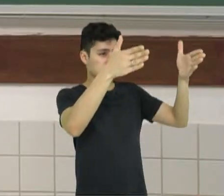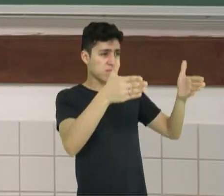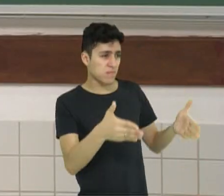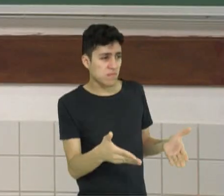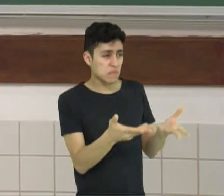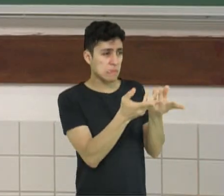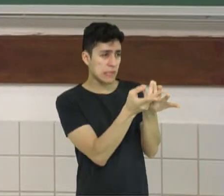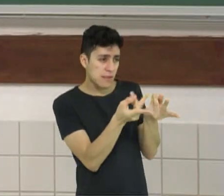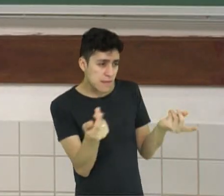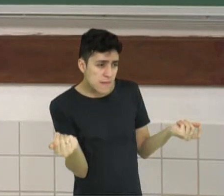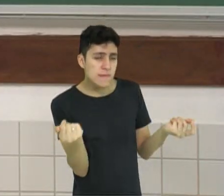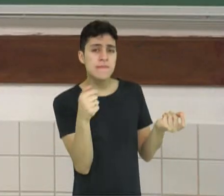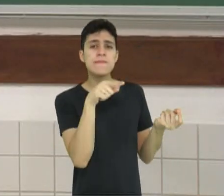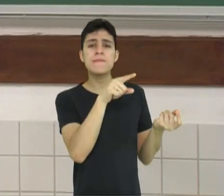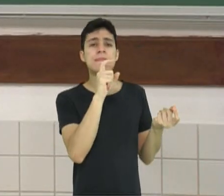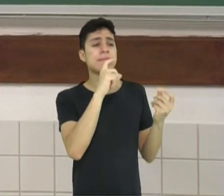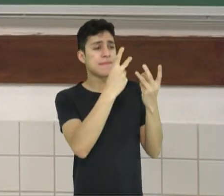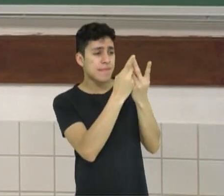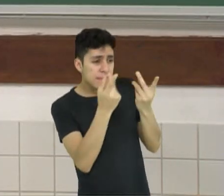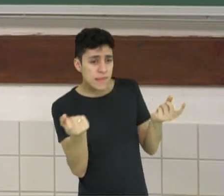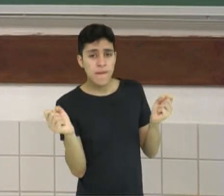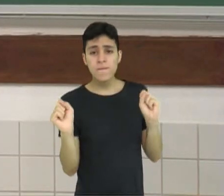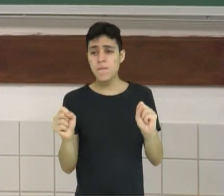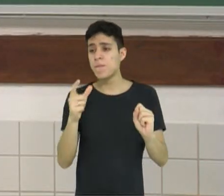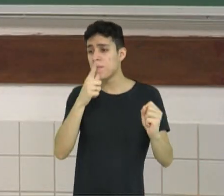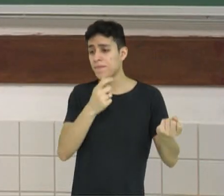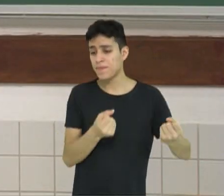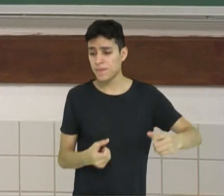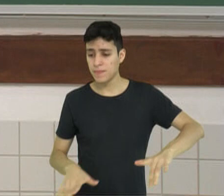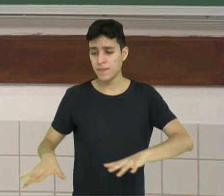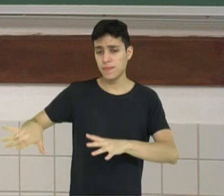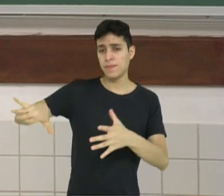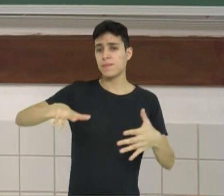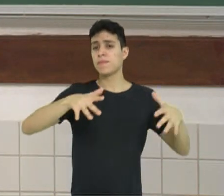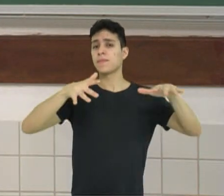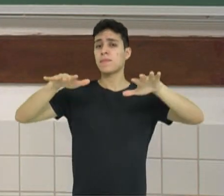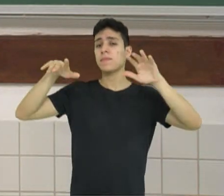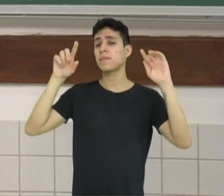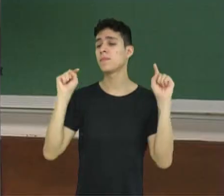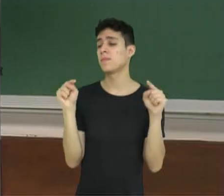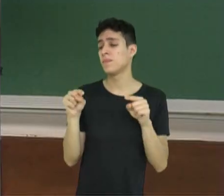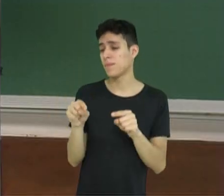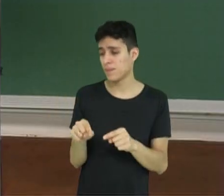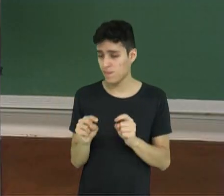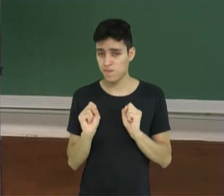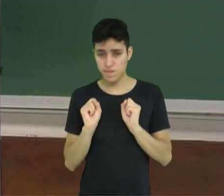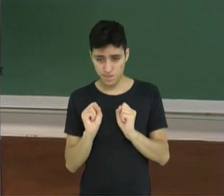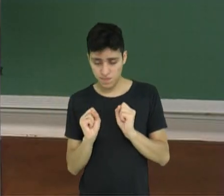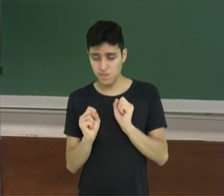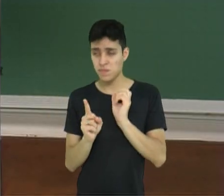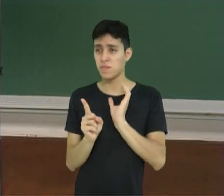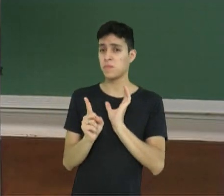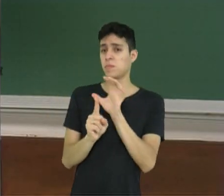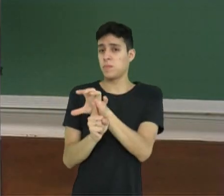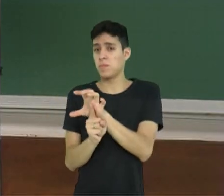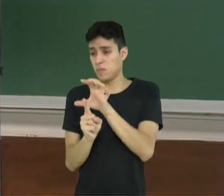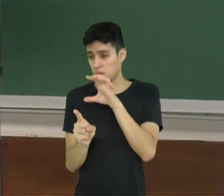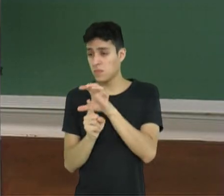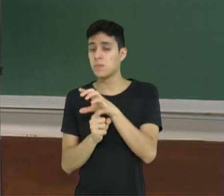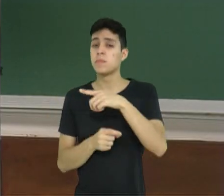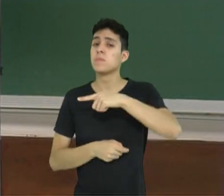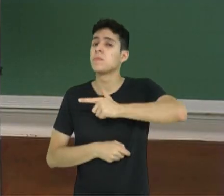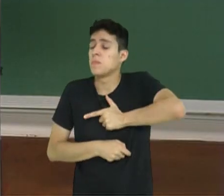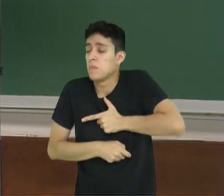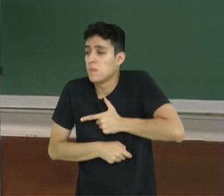ter a elevação do nível dos oceanos. Isso pode afetar e está